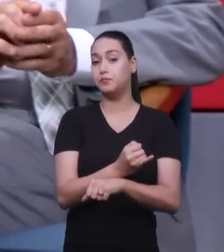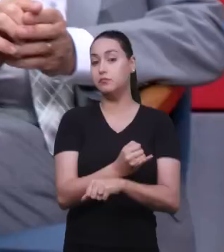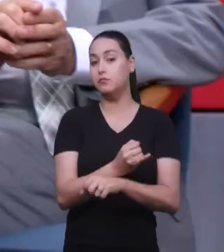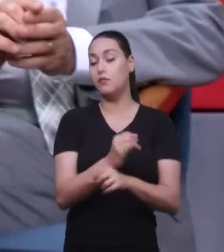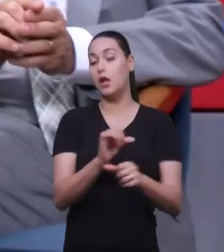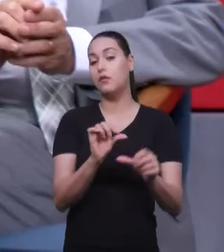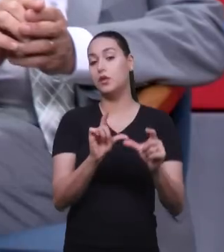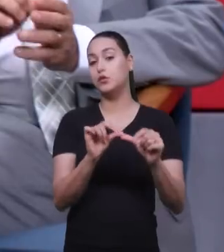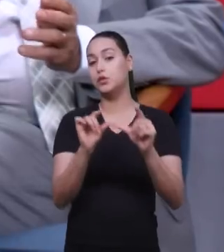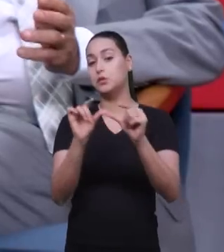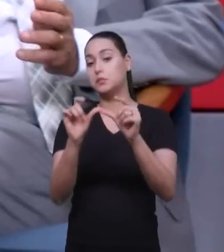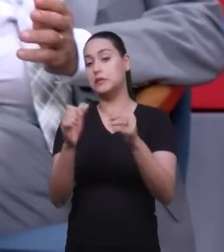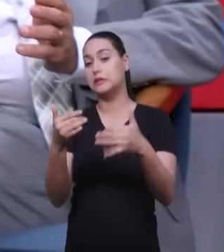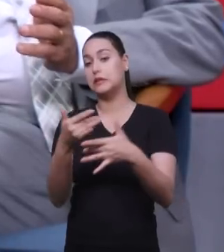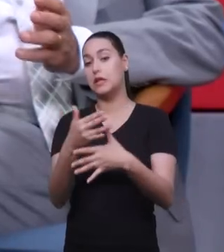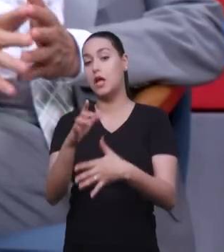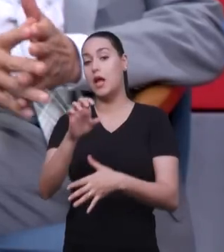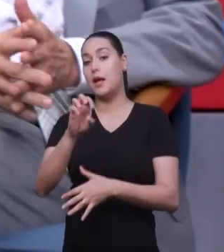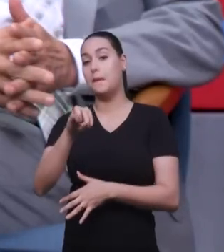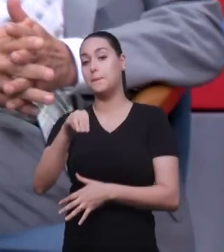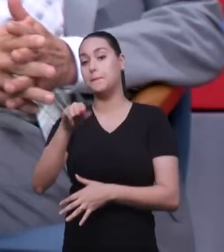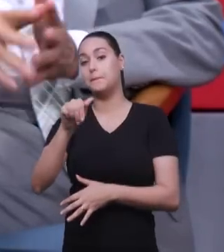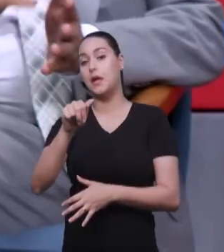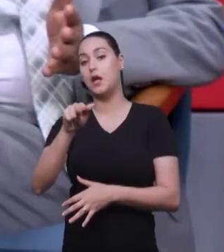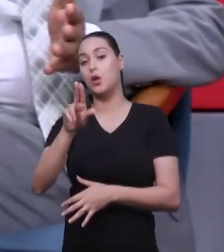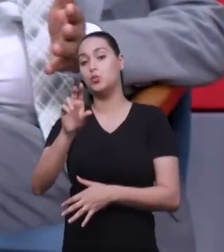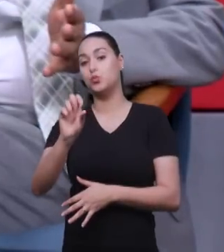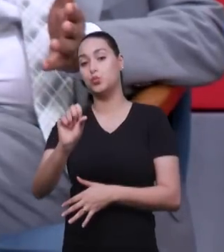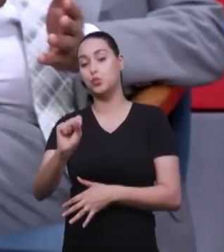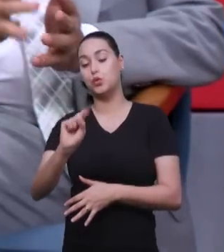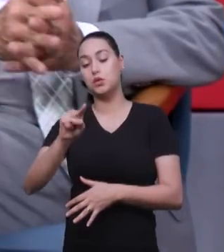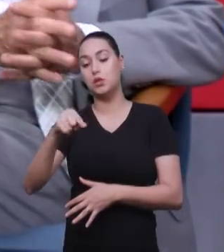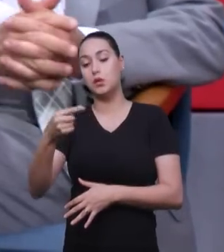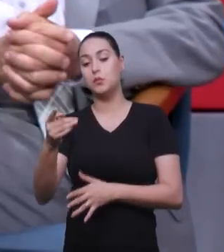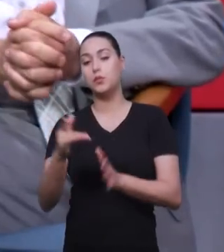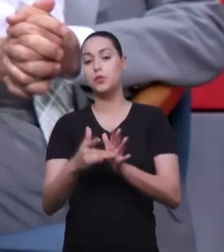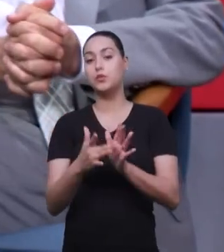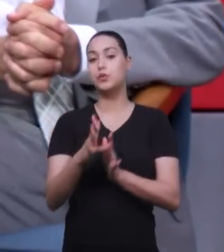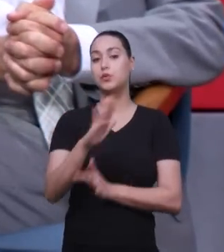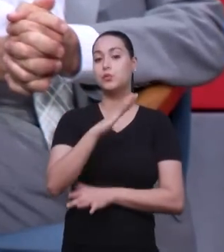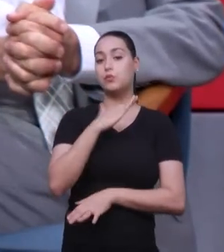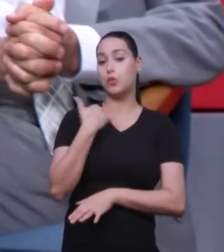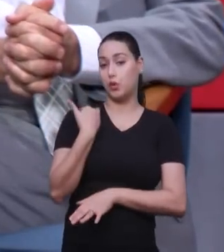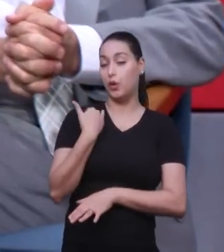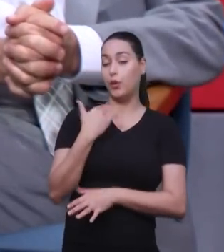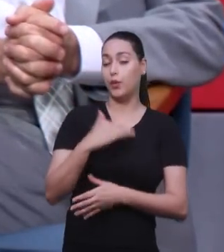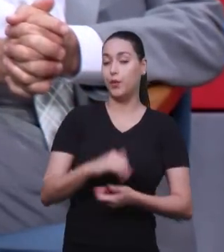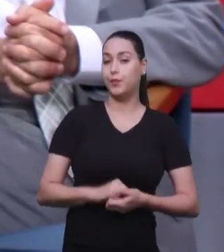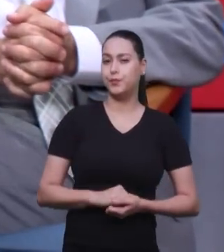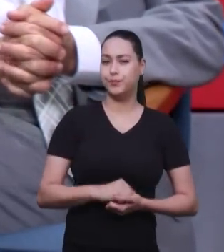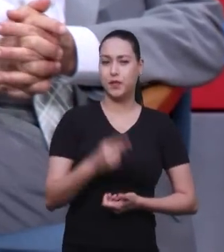Jerusalém para Emaús, depois da morte de Jesus,